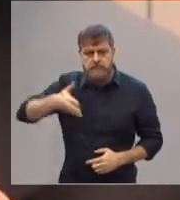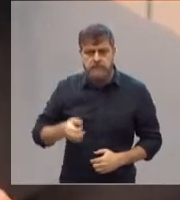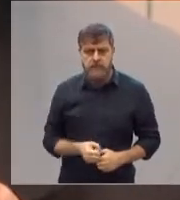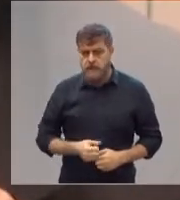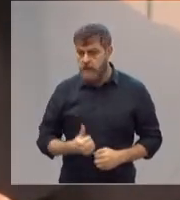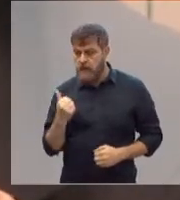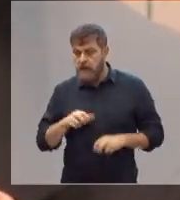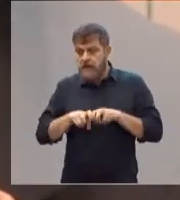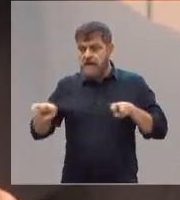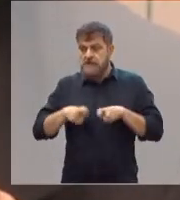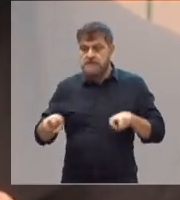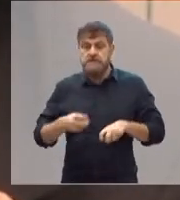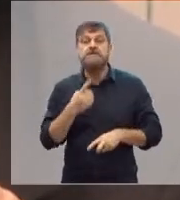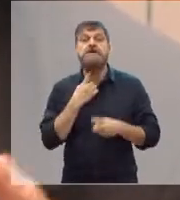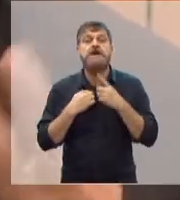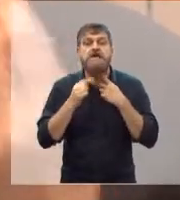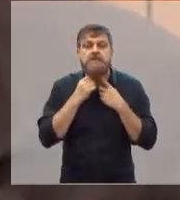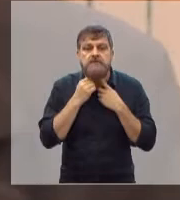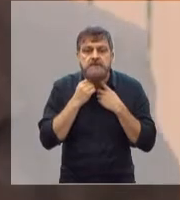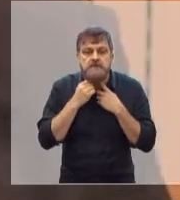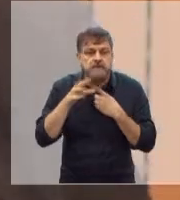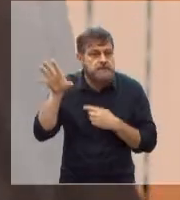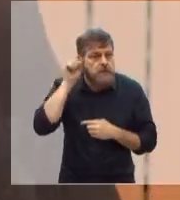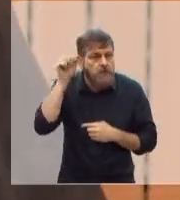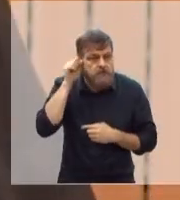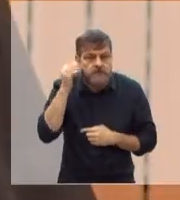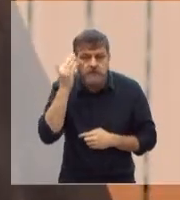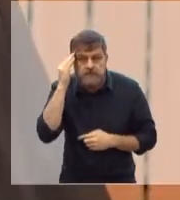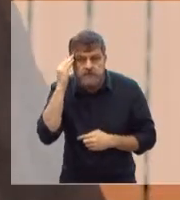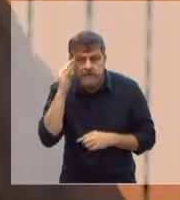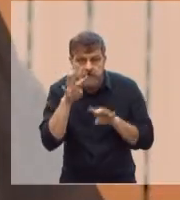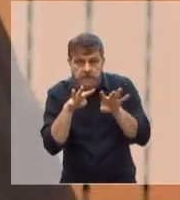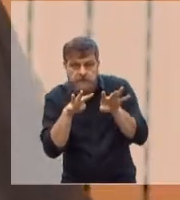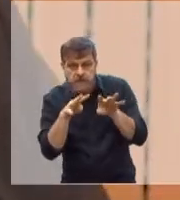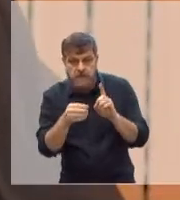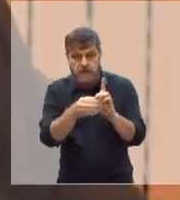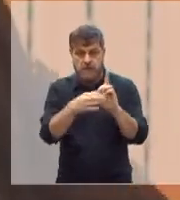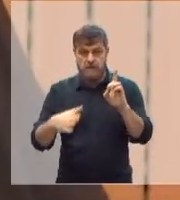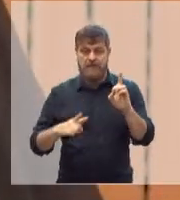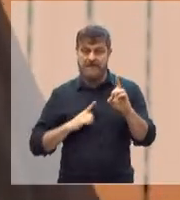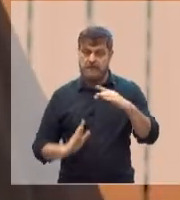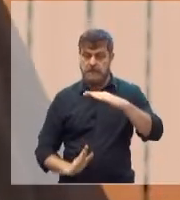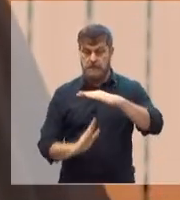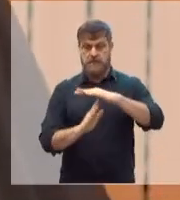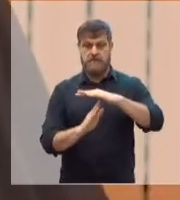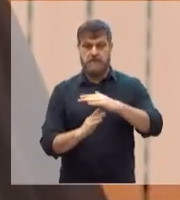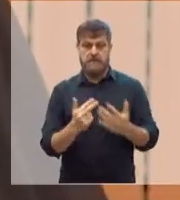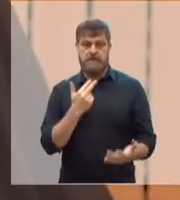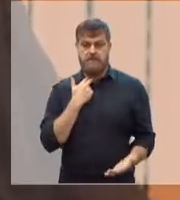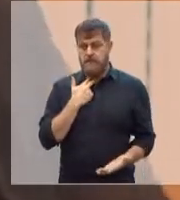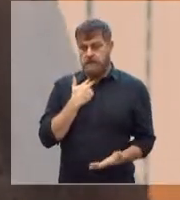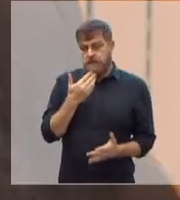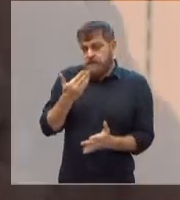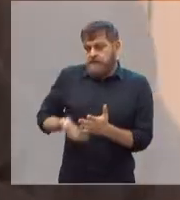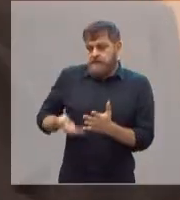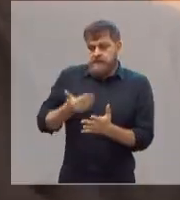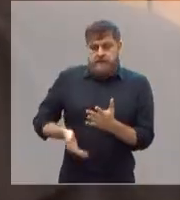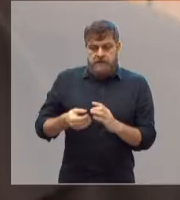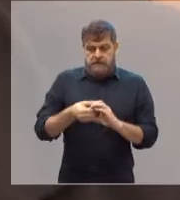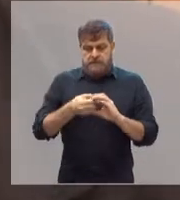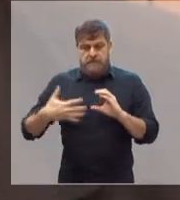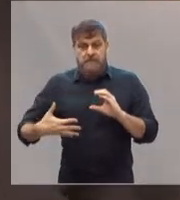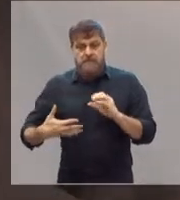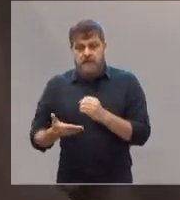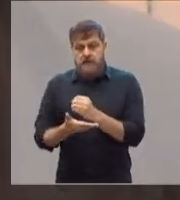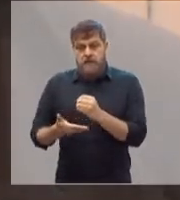sagrado de ouvir. Aí que pega o problema, porque a democracia ela tem que ter esses limites, senão ela perde também